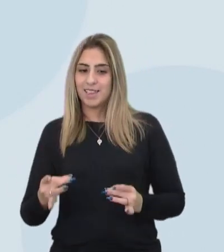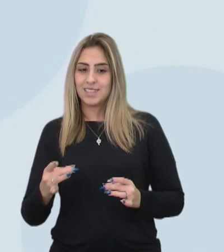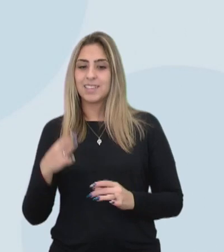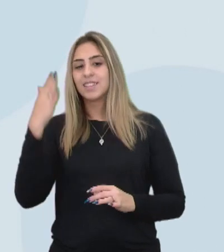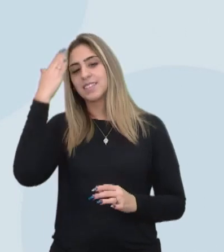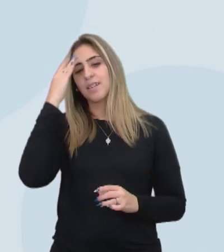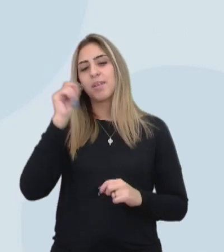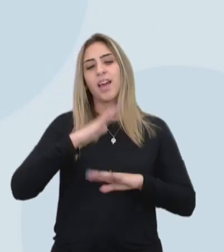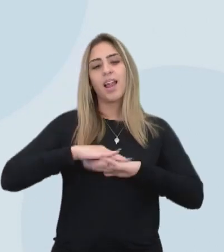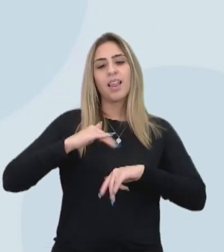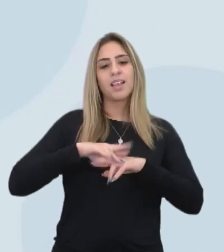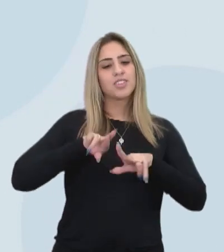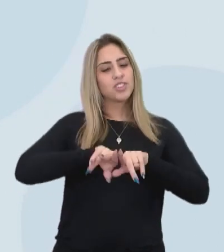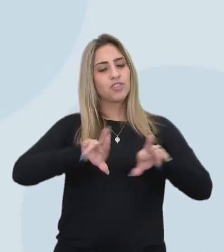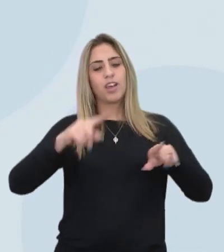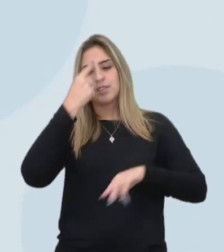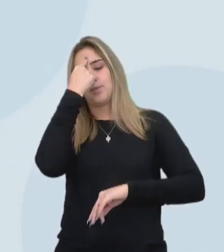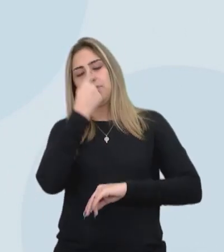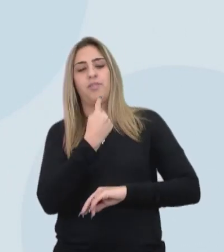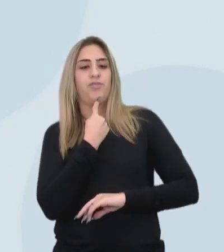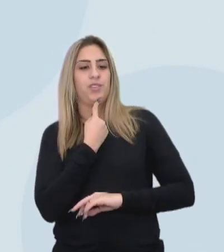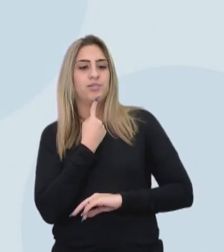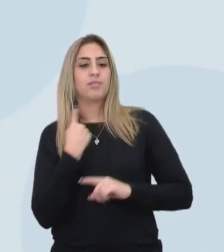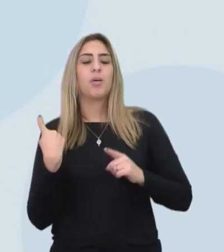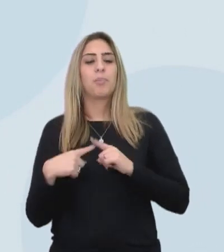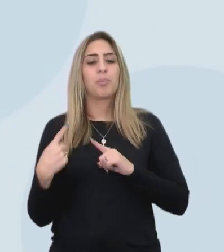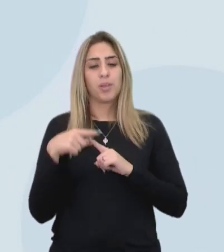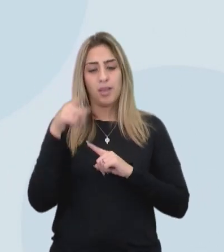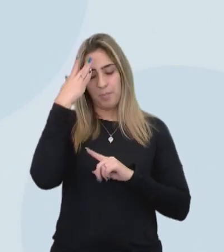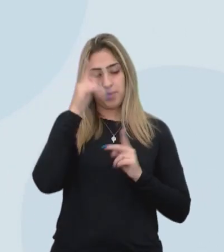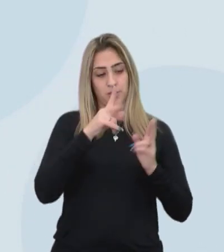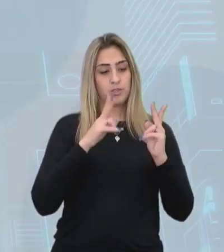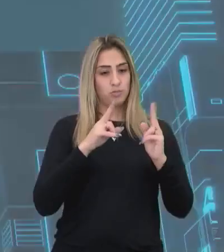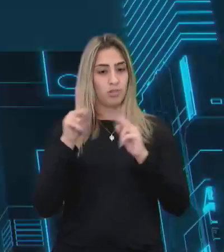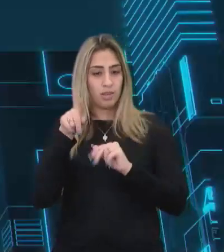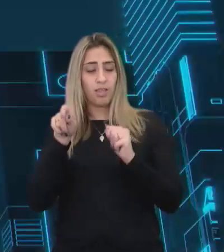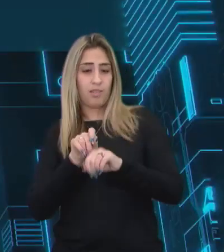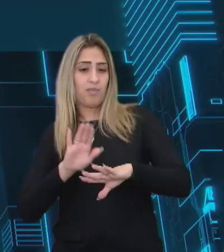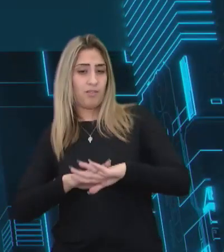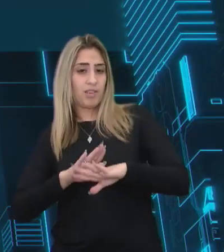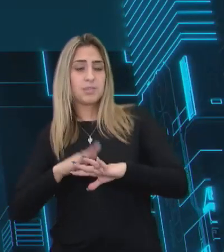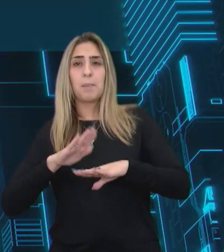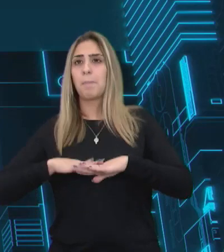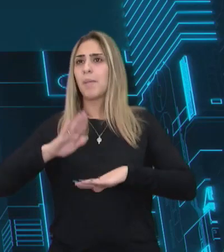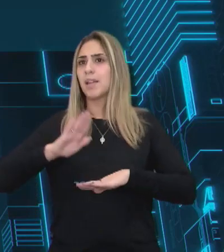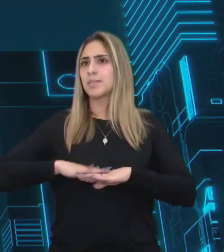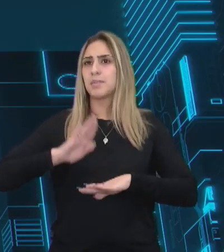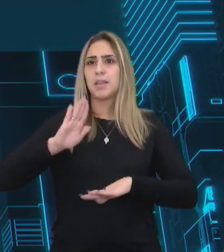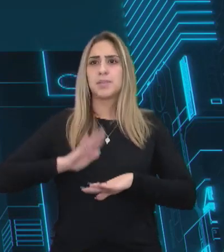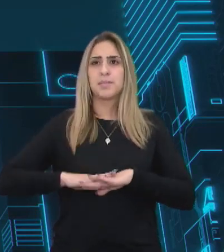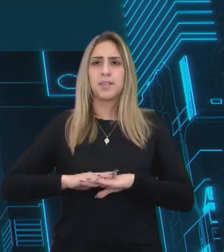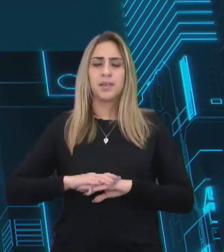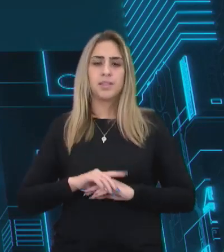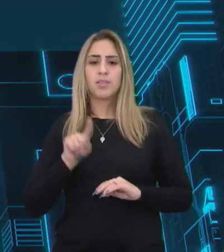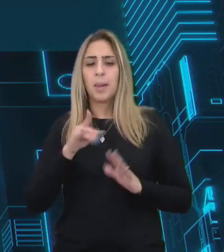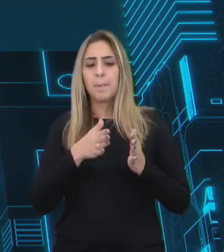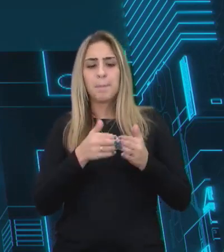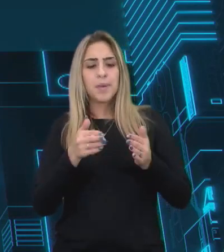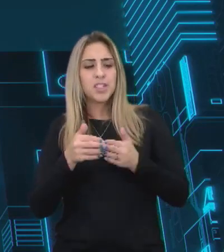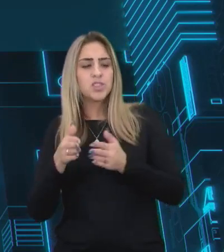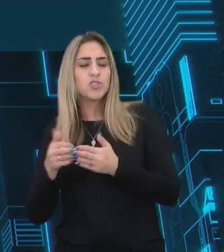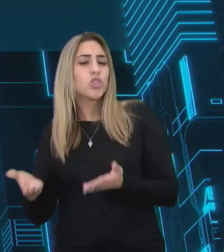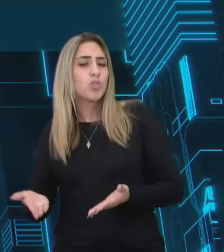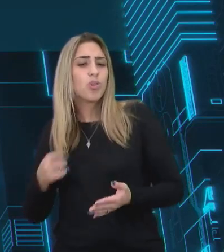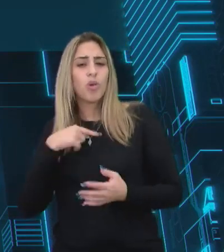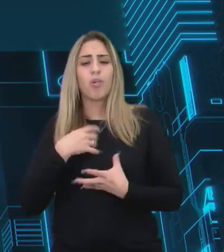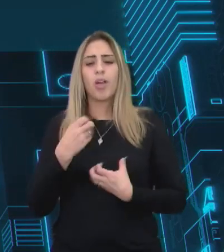Saber agradar a diversos perfis. Porque o editor, gente, ele executa muito mais o que é solicitado, né? Ah, eu quero